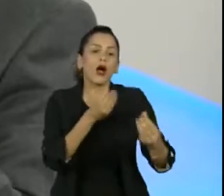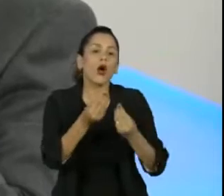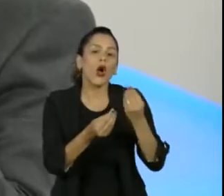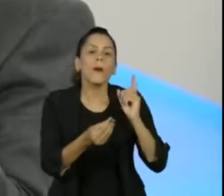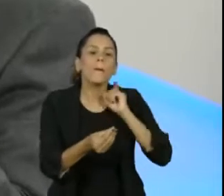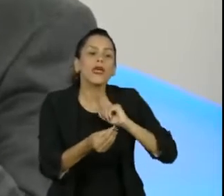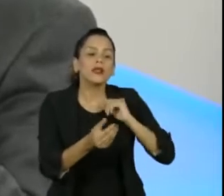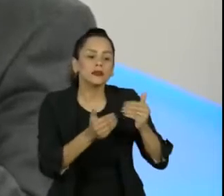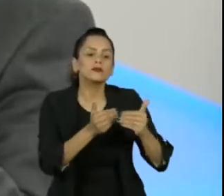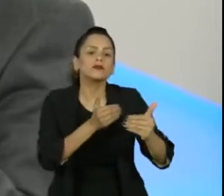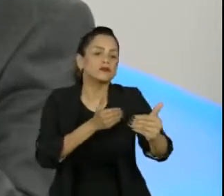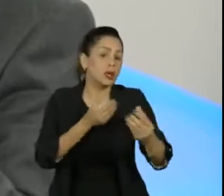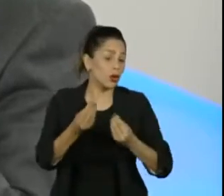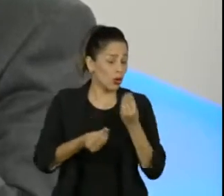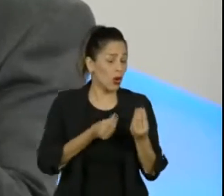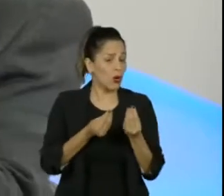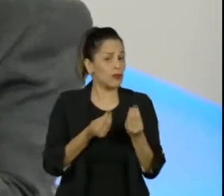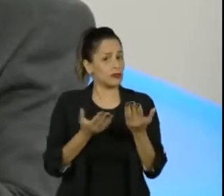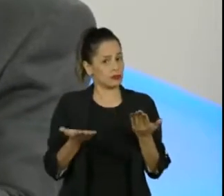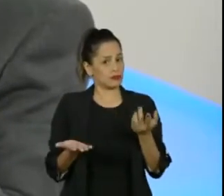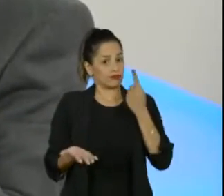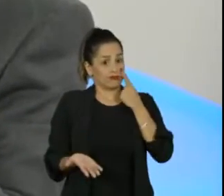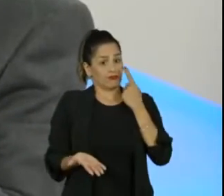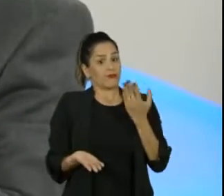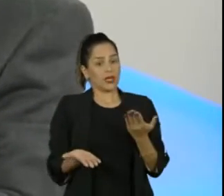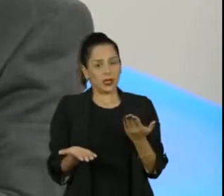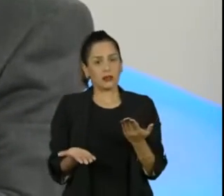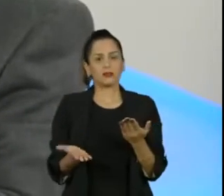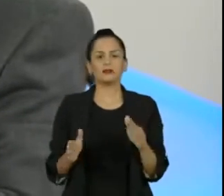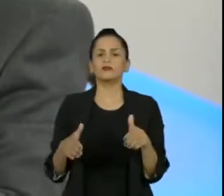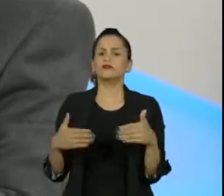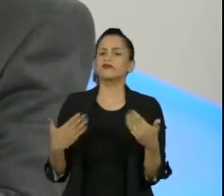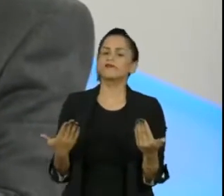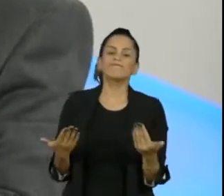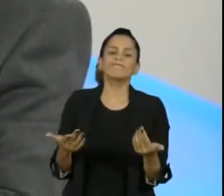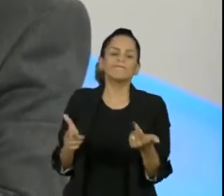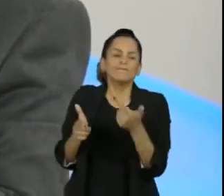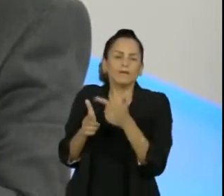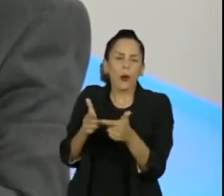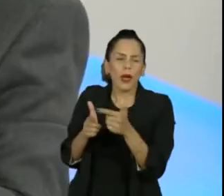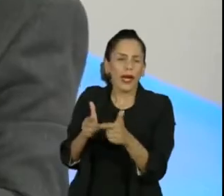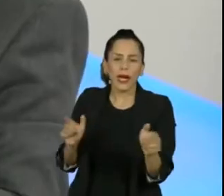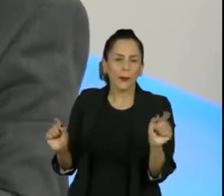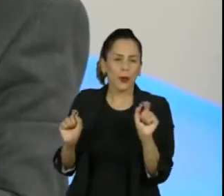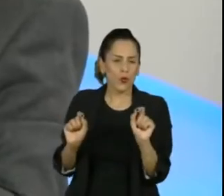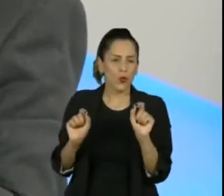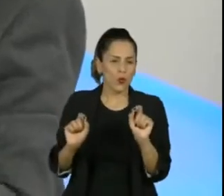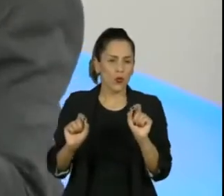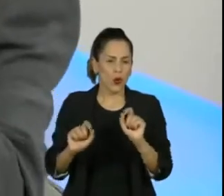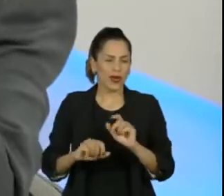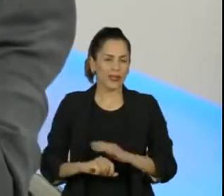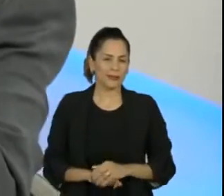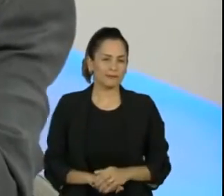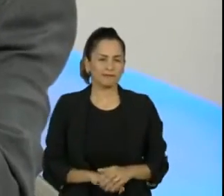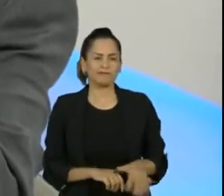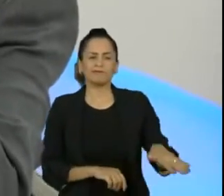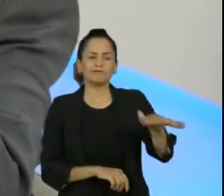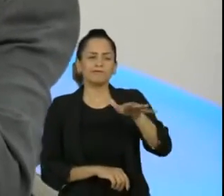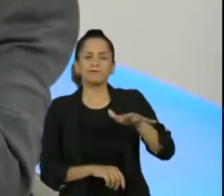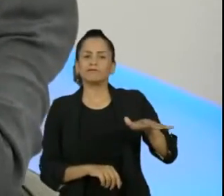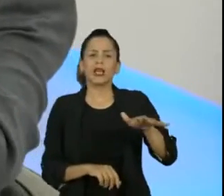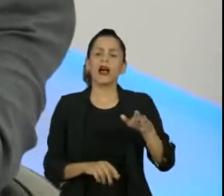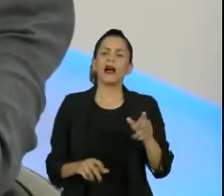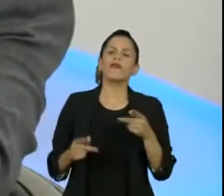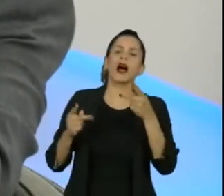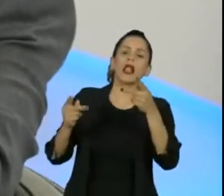Então, eu acho que existe um problema de que se fala o seguinte, nós estamos a